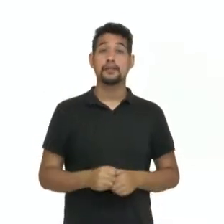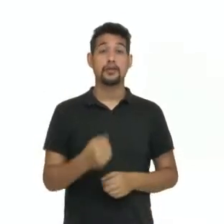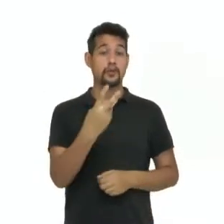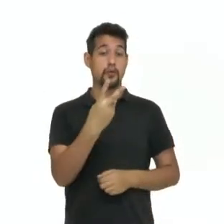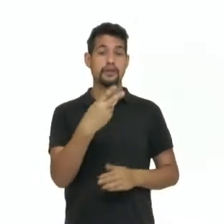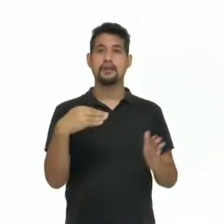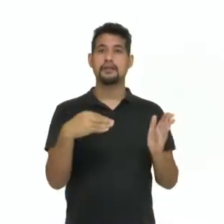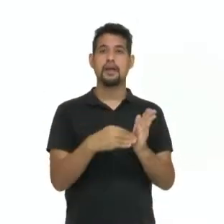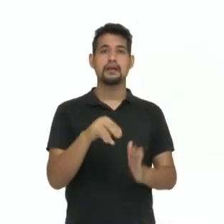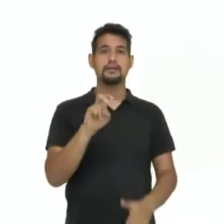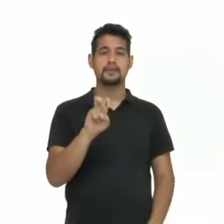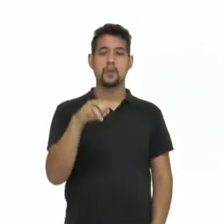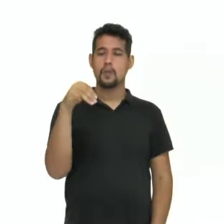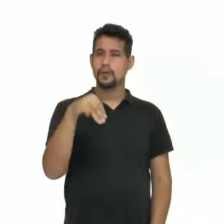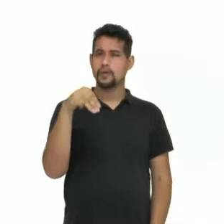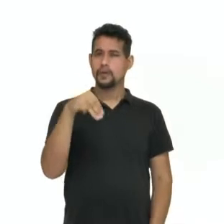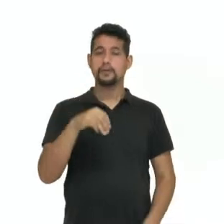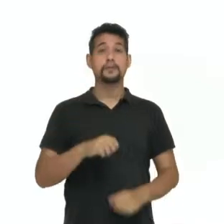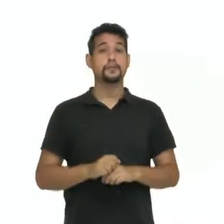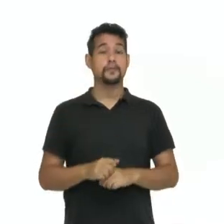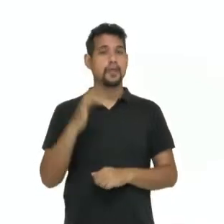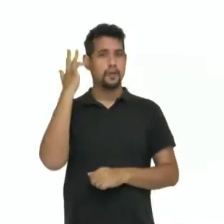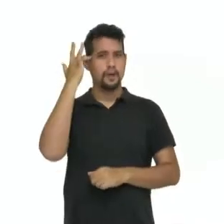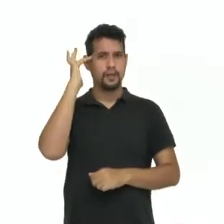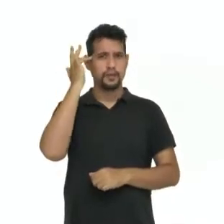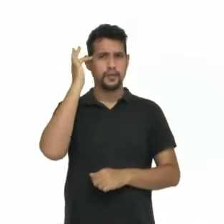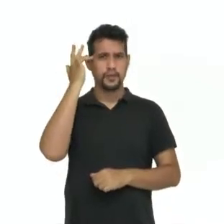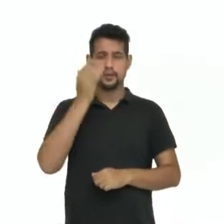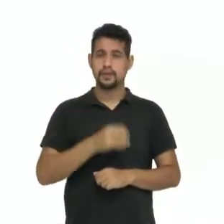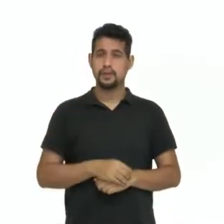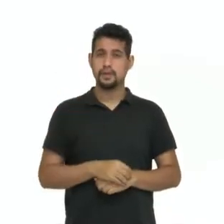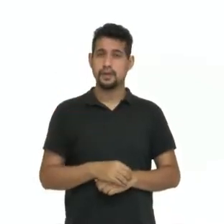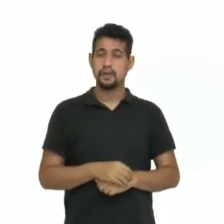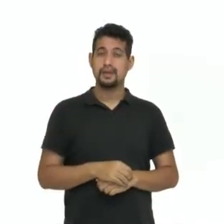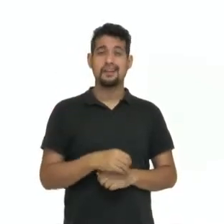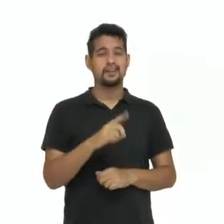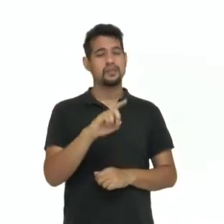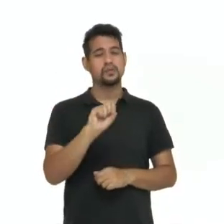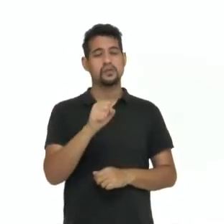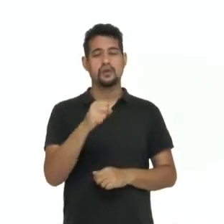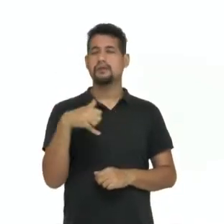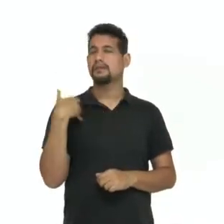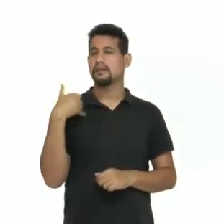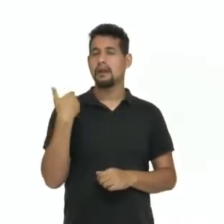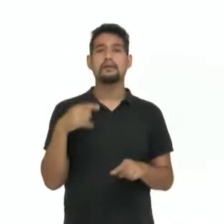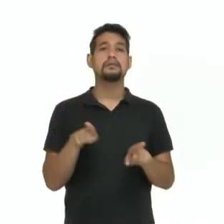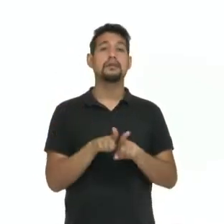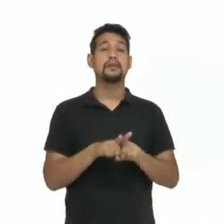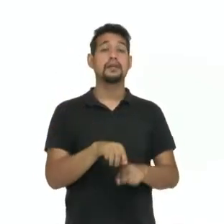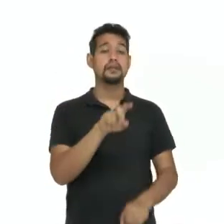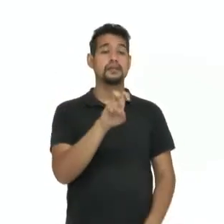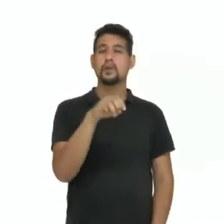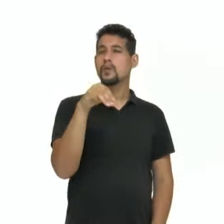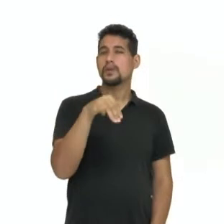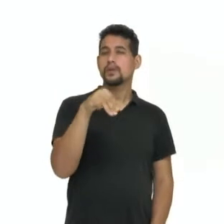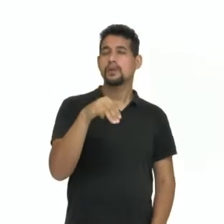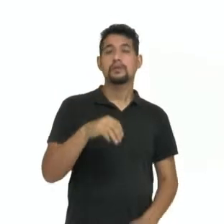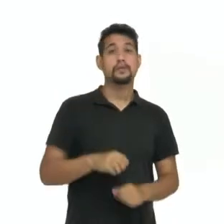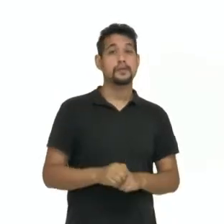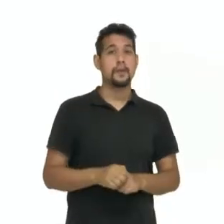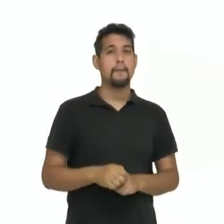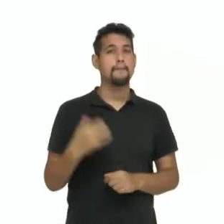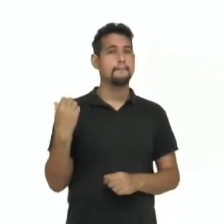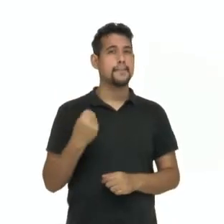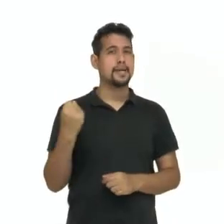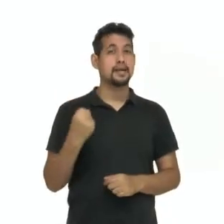5 minutos, para os adultos com menos ou igual a 18 anos, 5 minutos